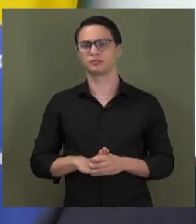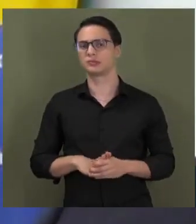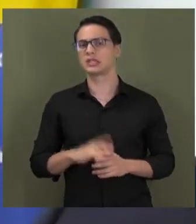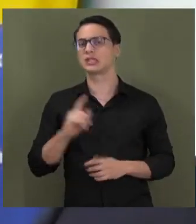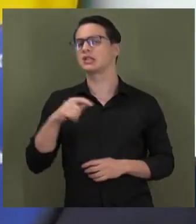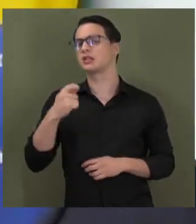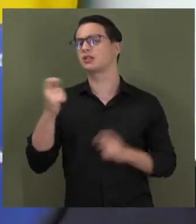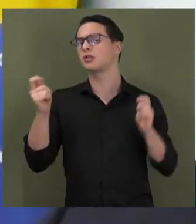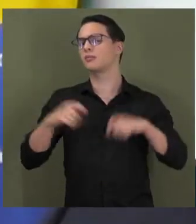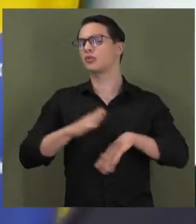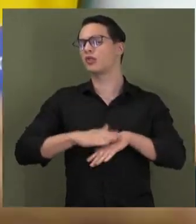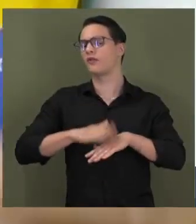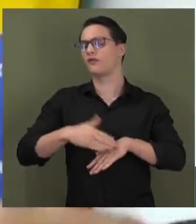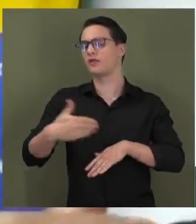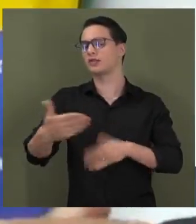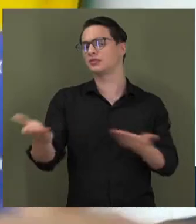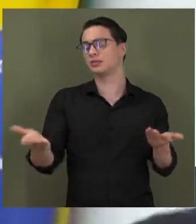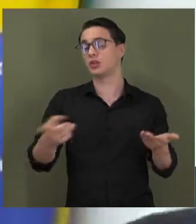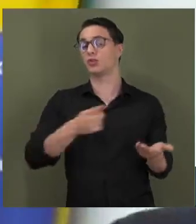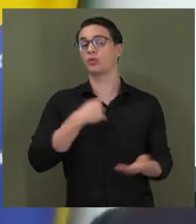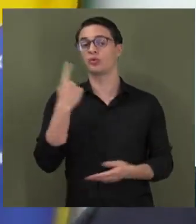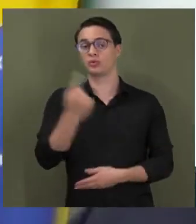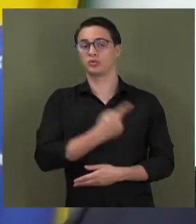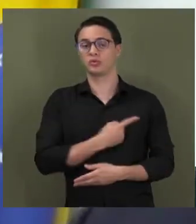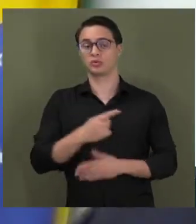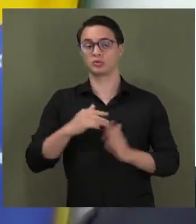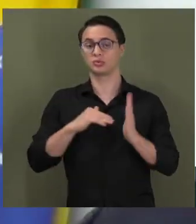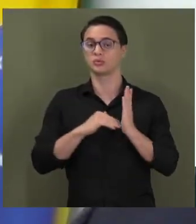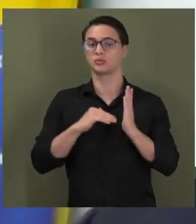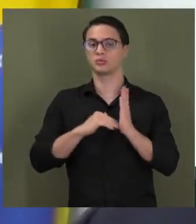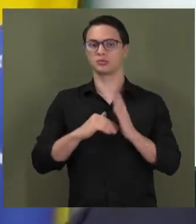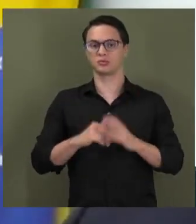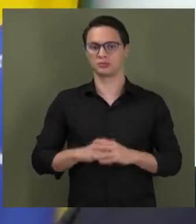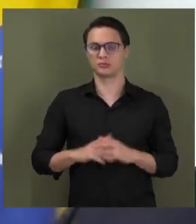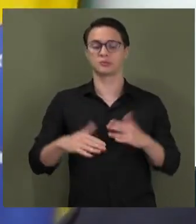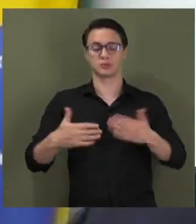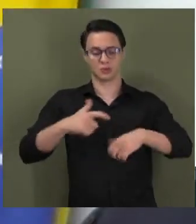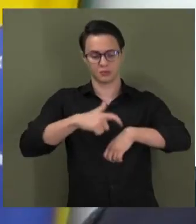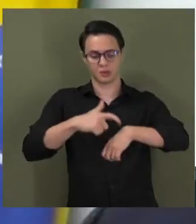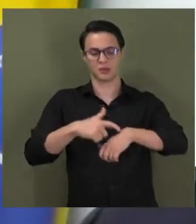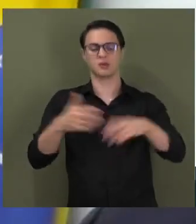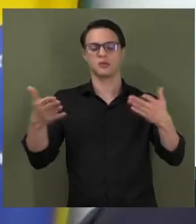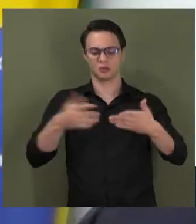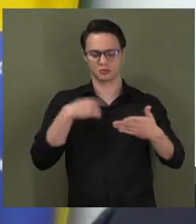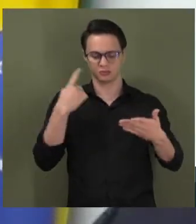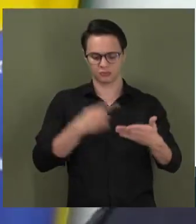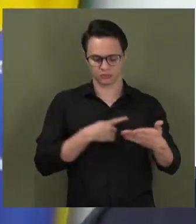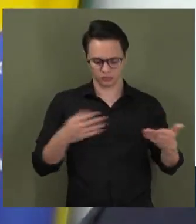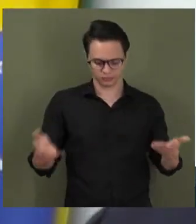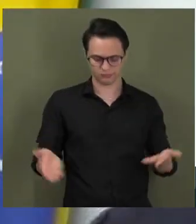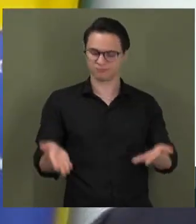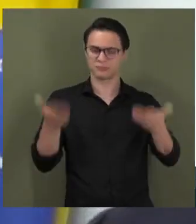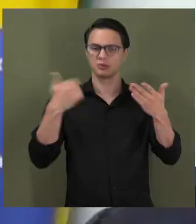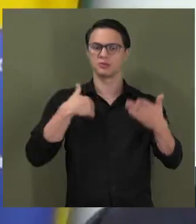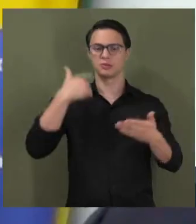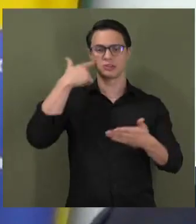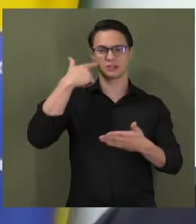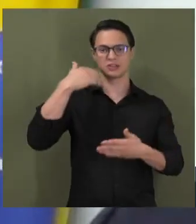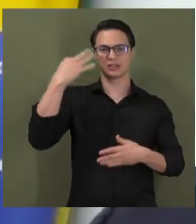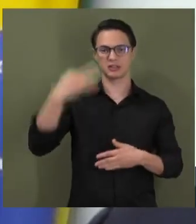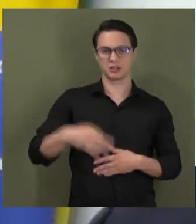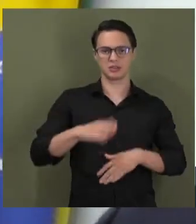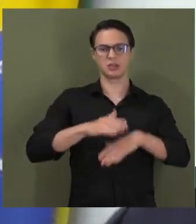fazer alguma coisa? Só nós, o Senado Federal. Então chegou a hora desse levante. Eu tenho certeza